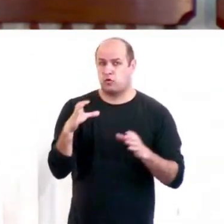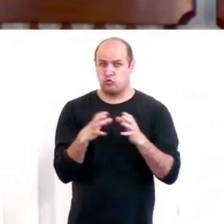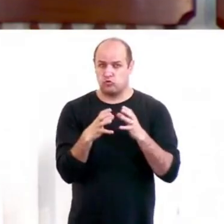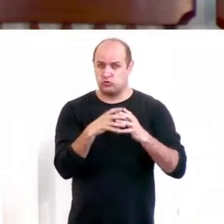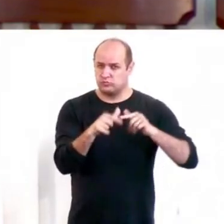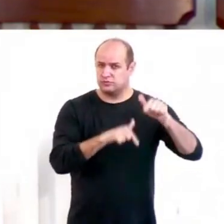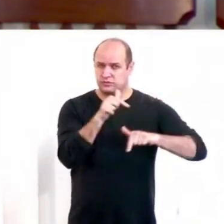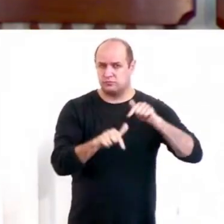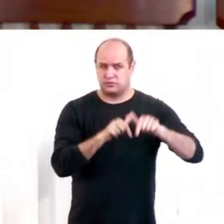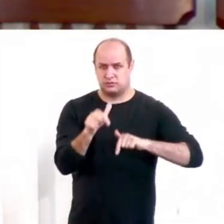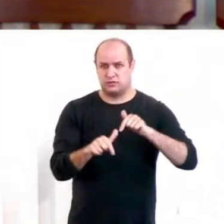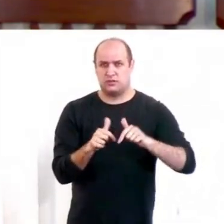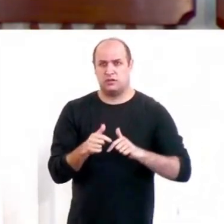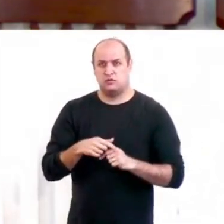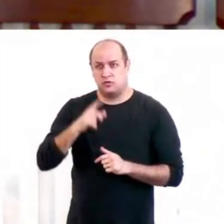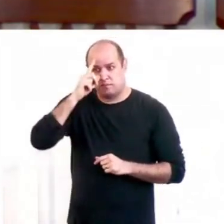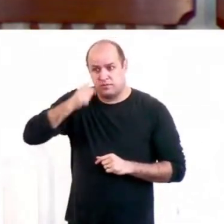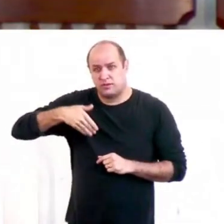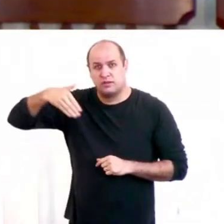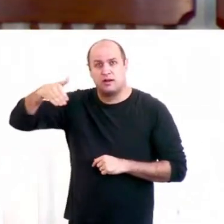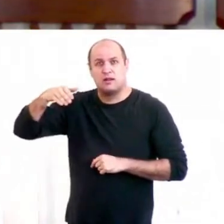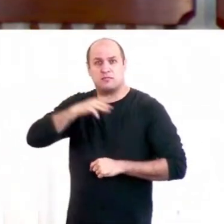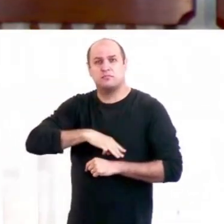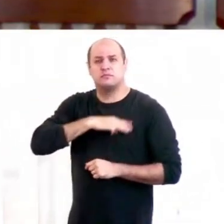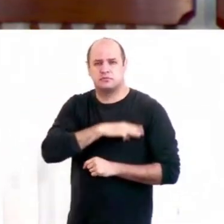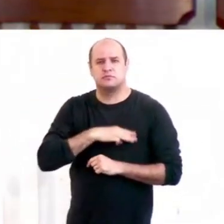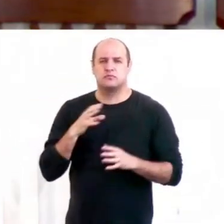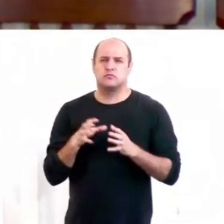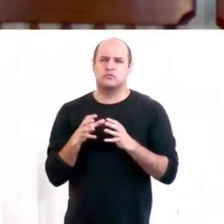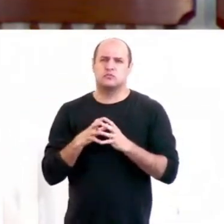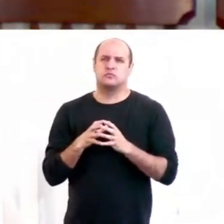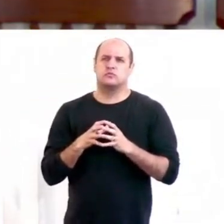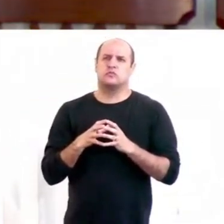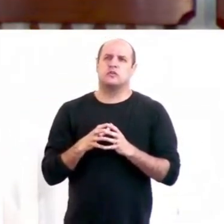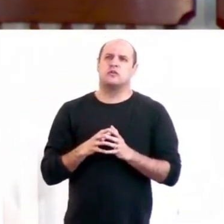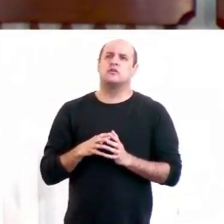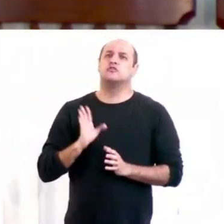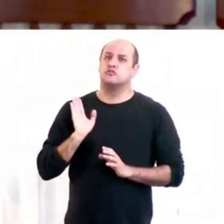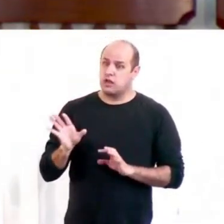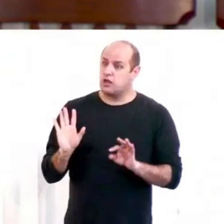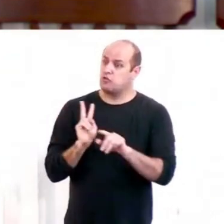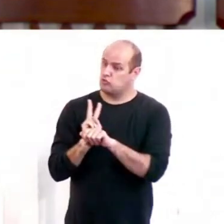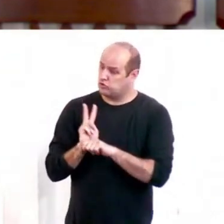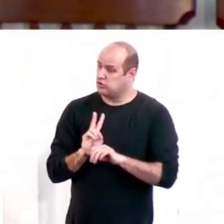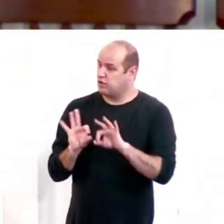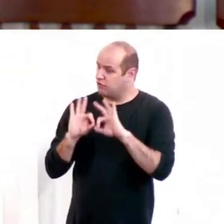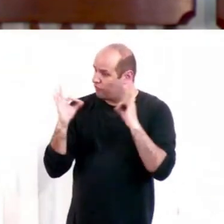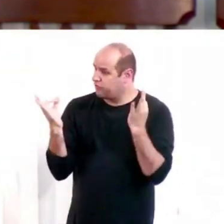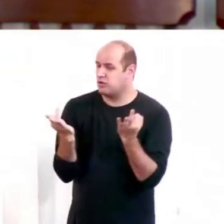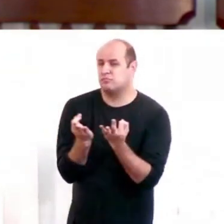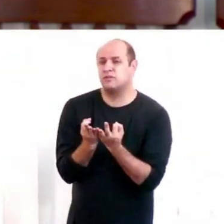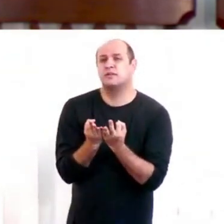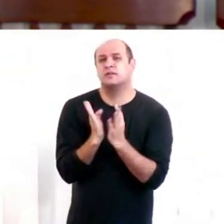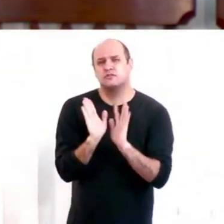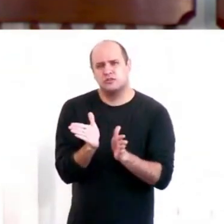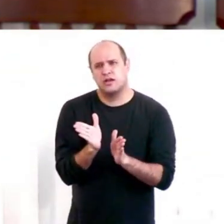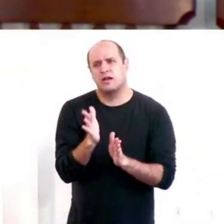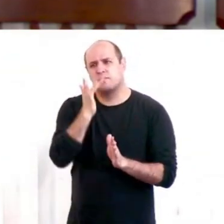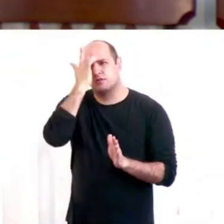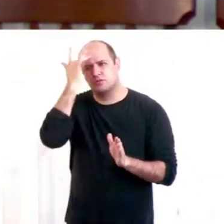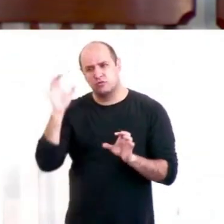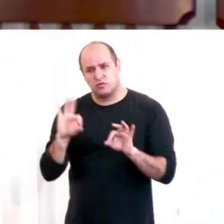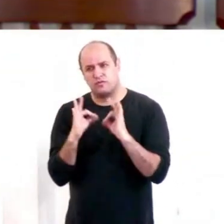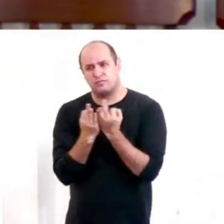prepara os missionários para evangelizar. Essa agência está cuidando já daquelas famílias, daqueles que foram martirizados.